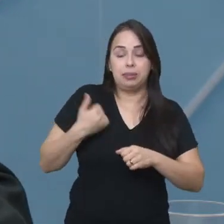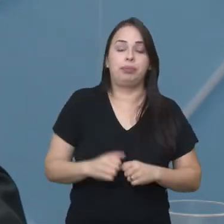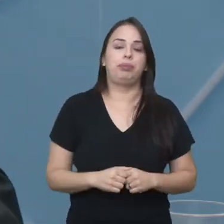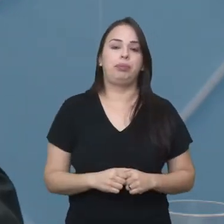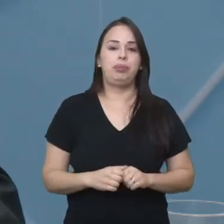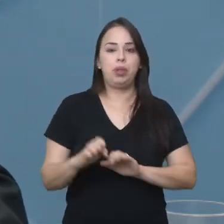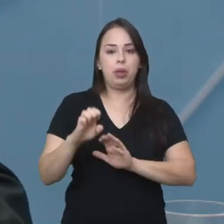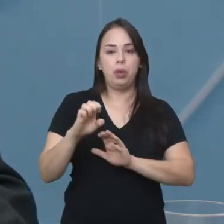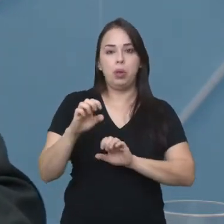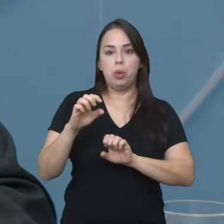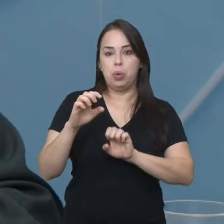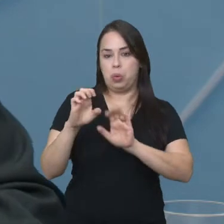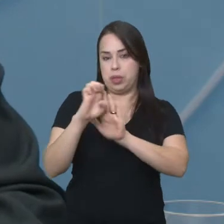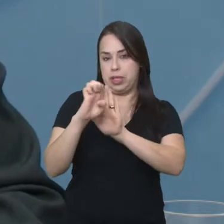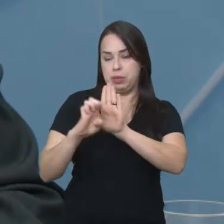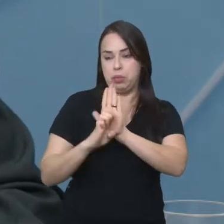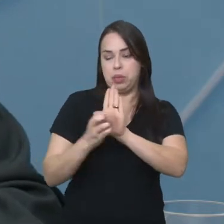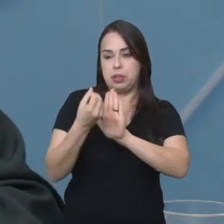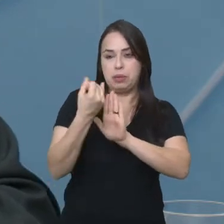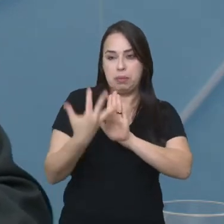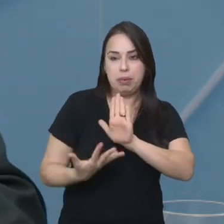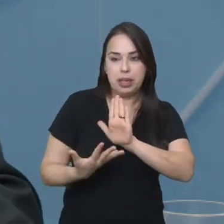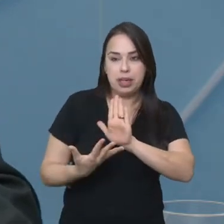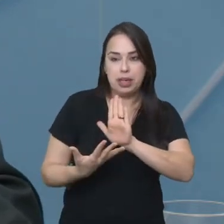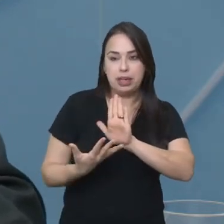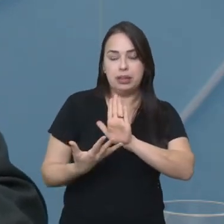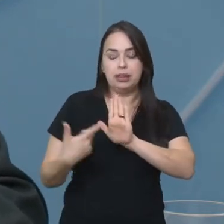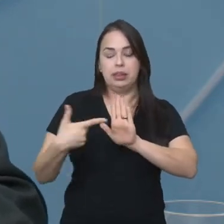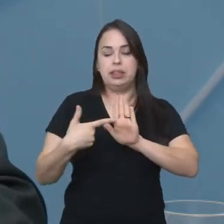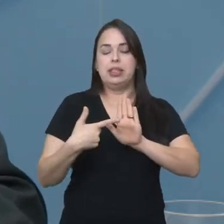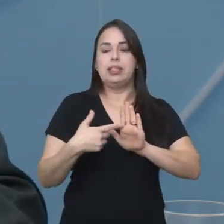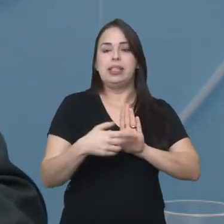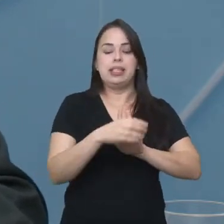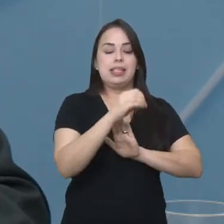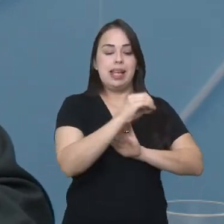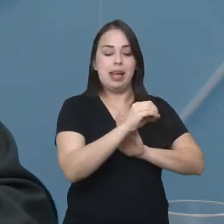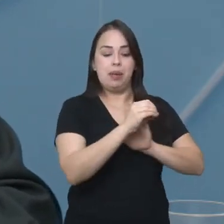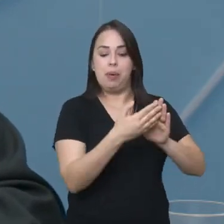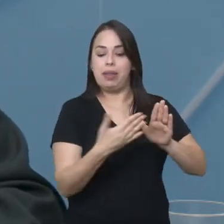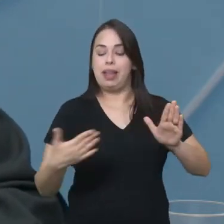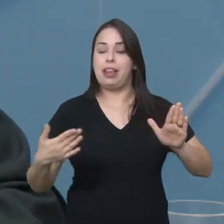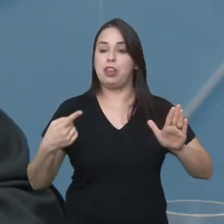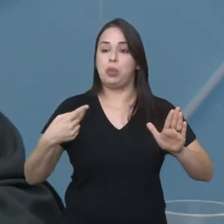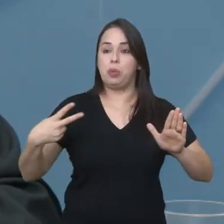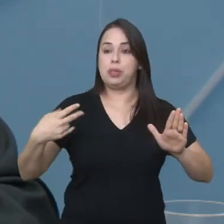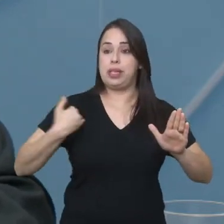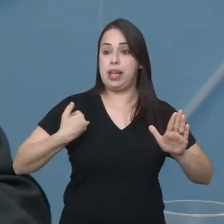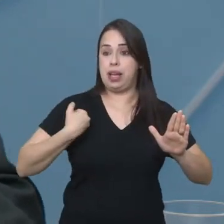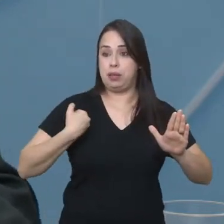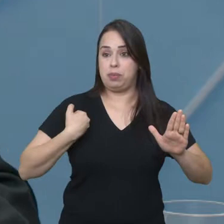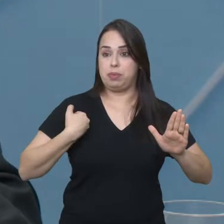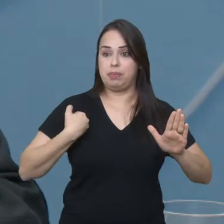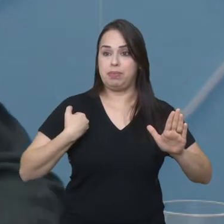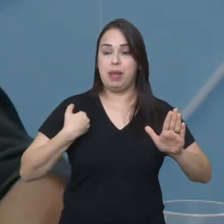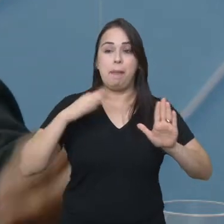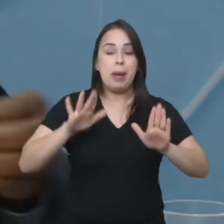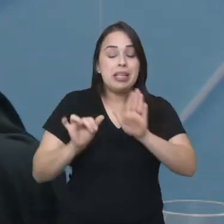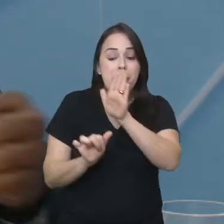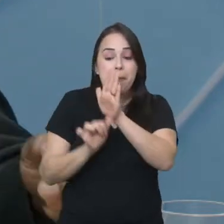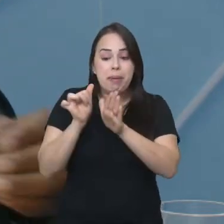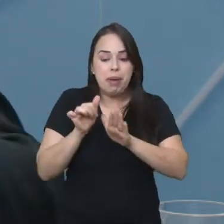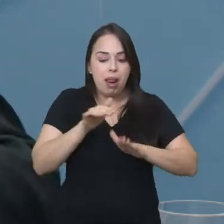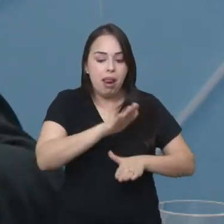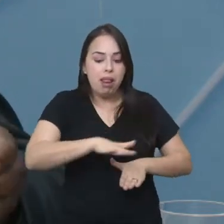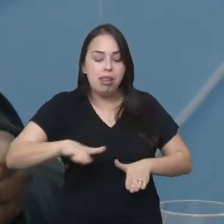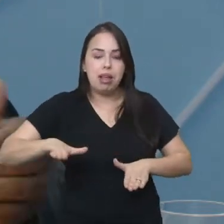como criança, do 0 aos 12 anos incompleto, né? Mas a primeira infância, essa